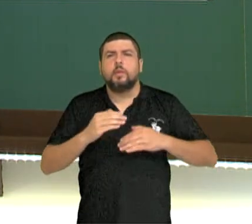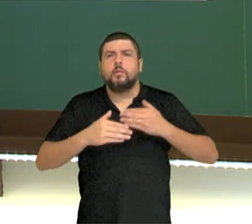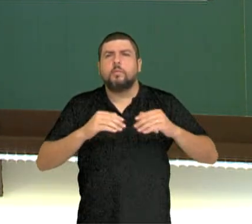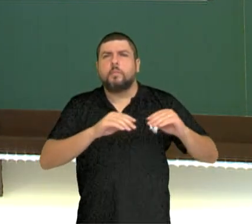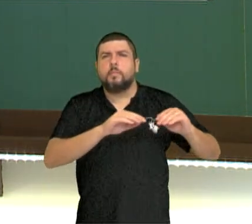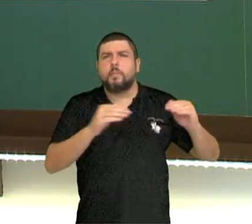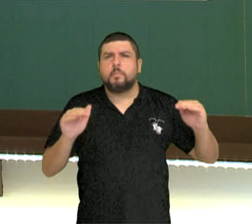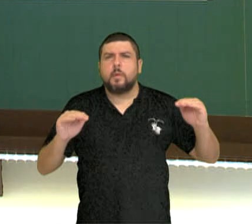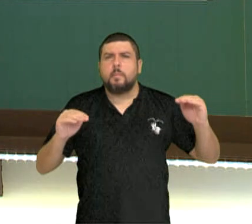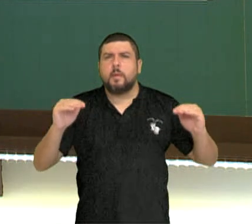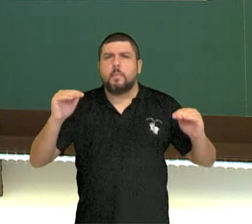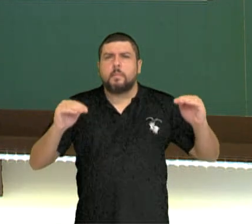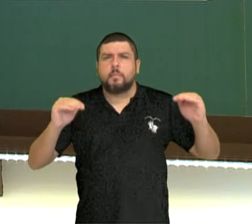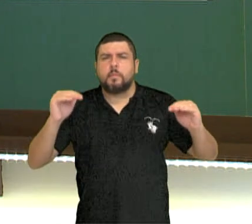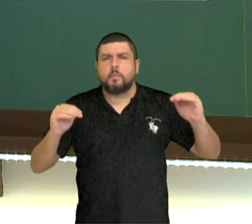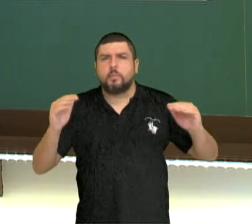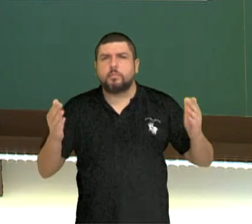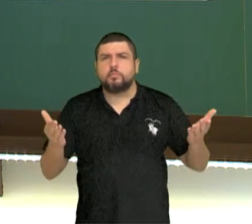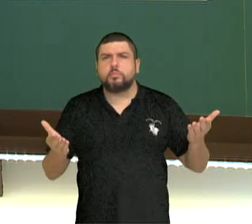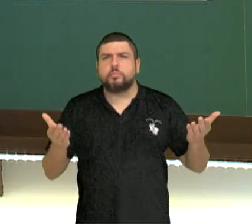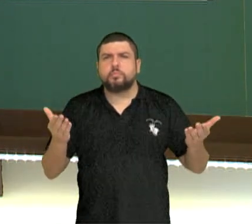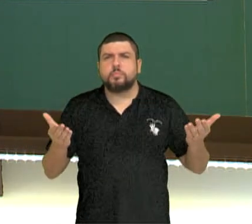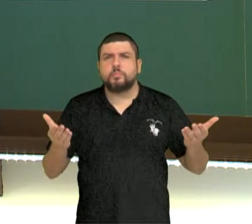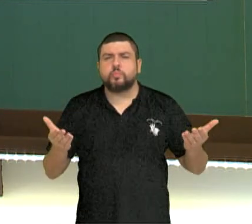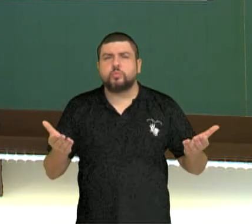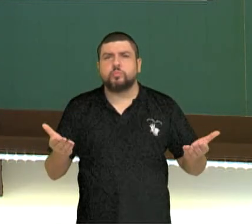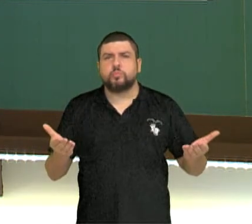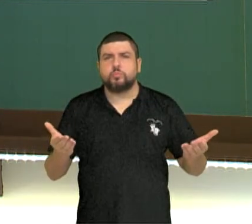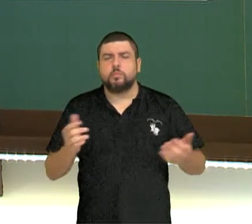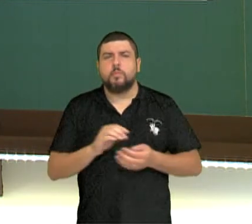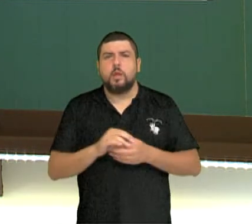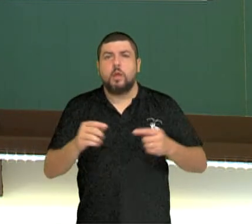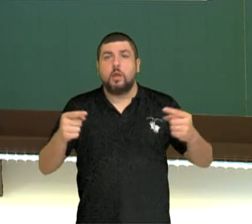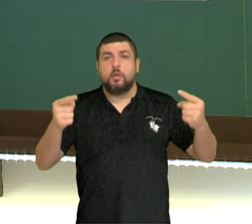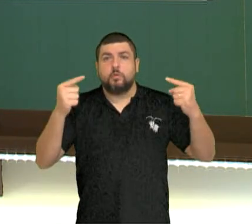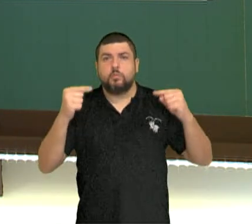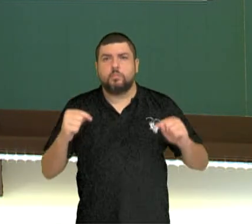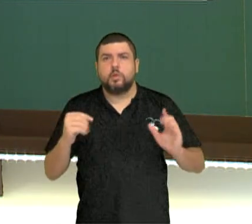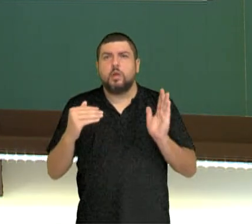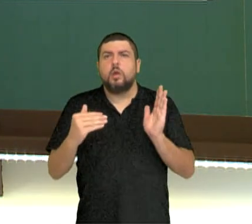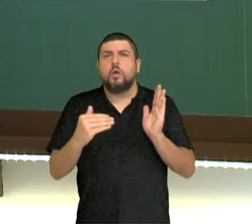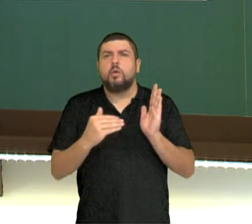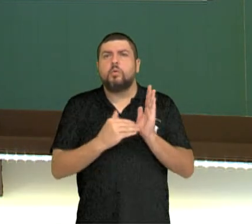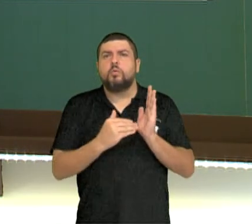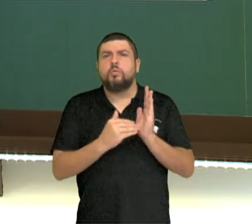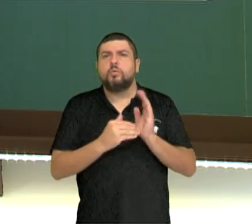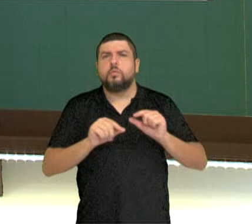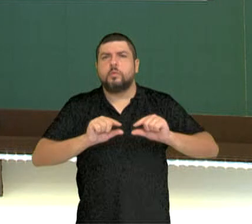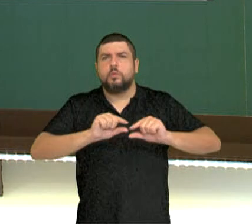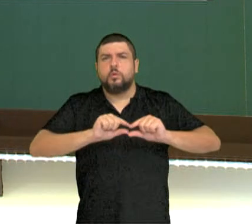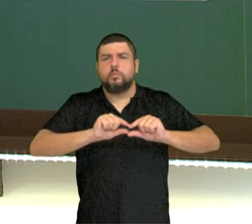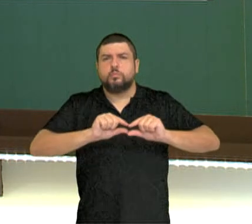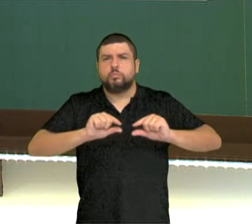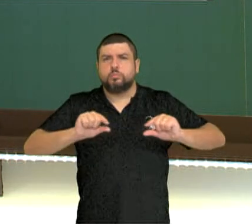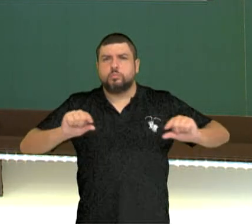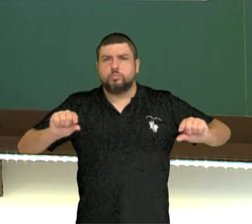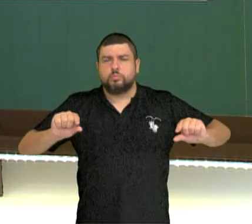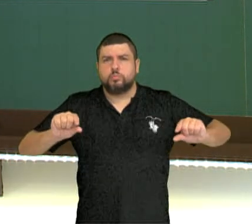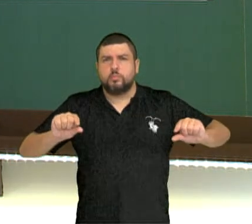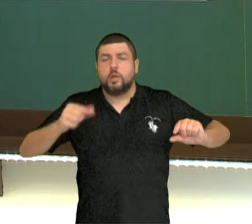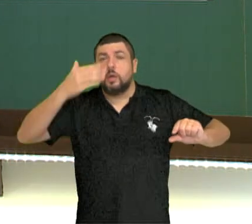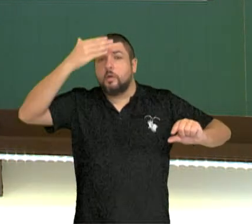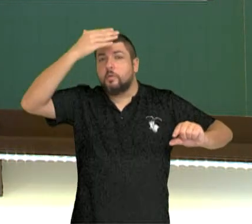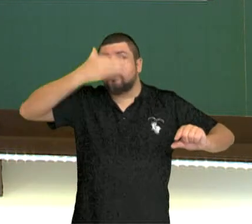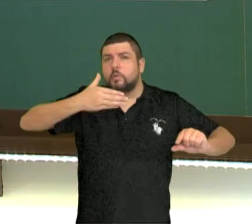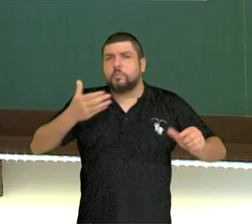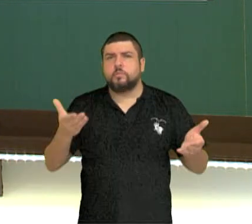correta. O que que quer dizer essa última proporção aqui, né? Essa última equação que está evidenciando para nós o balanceamento.